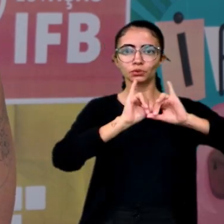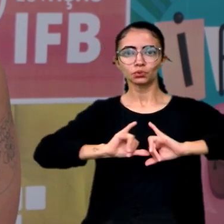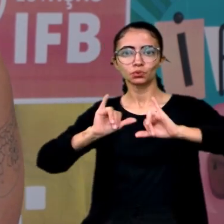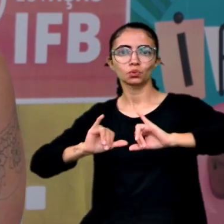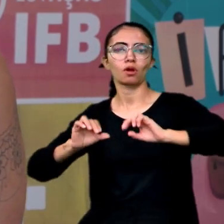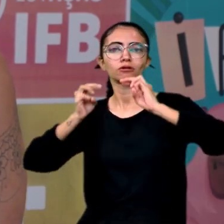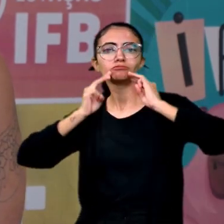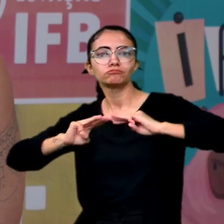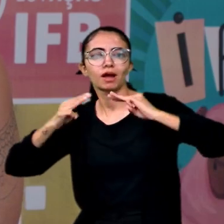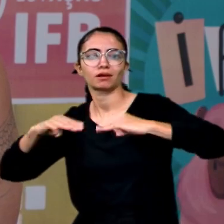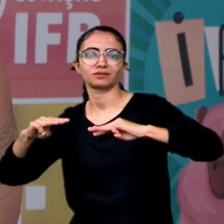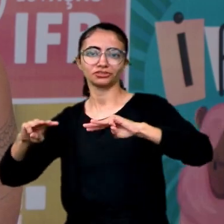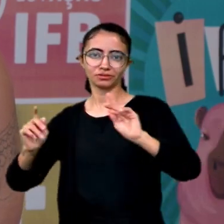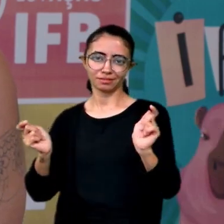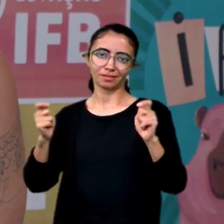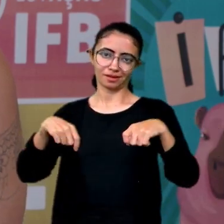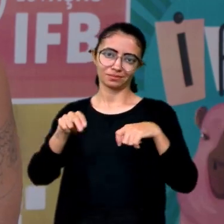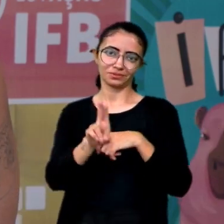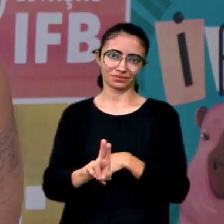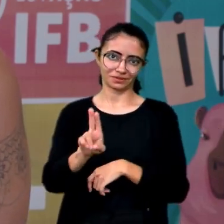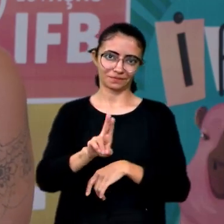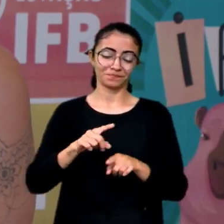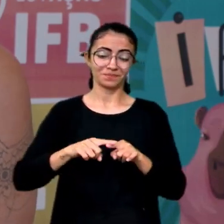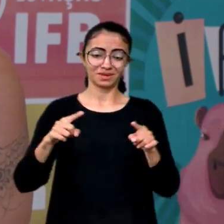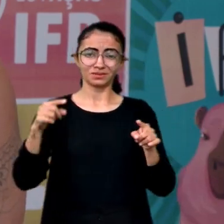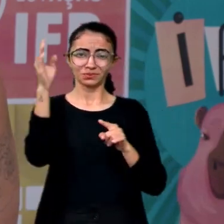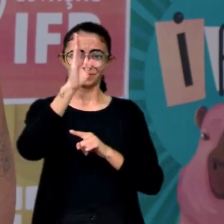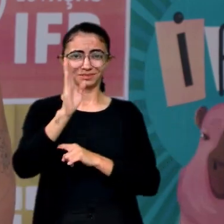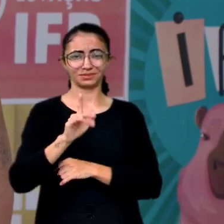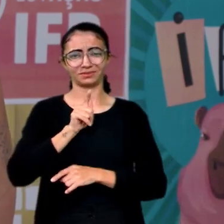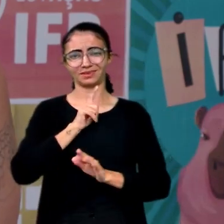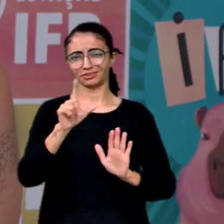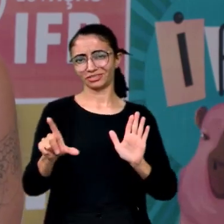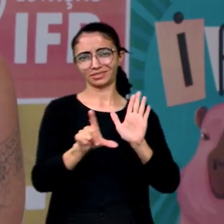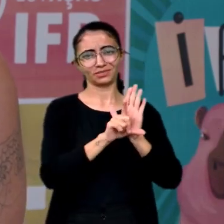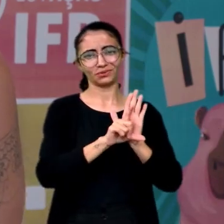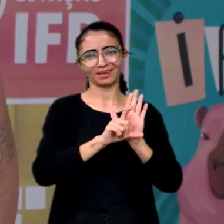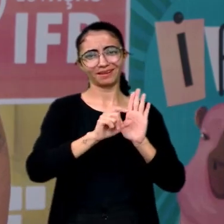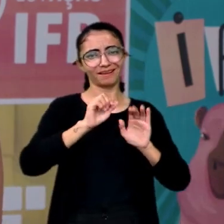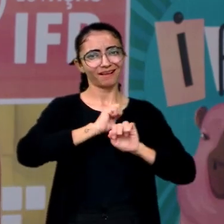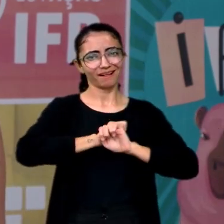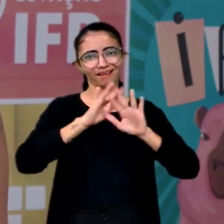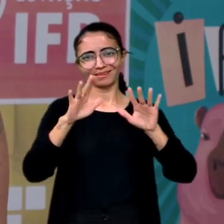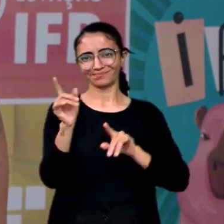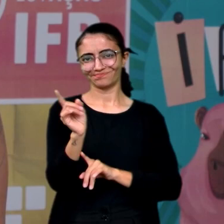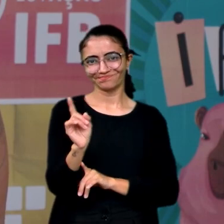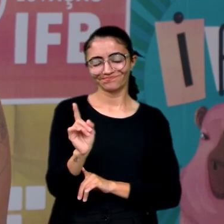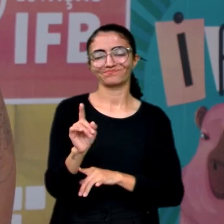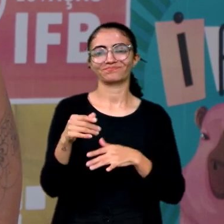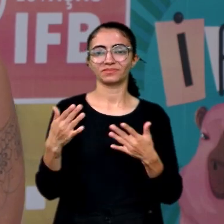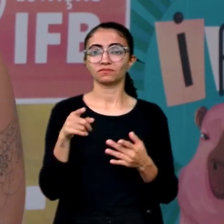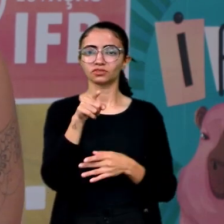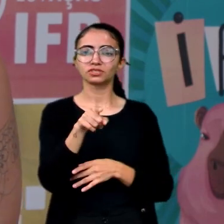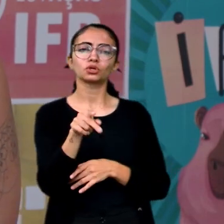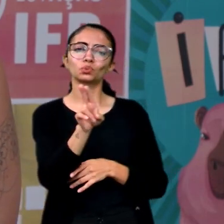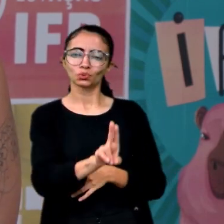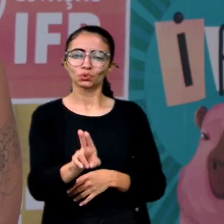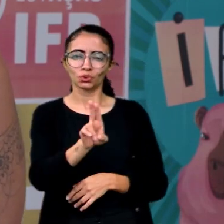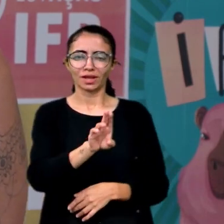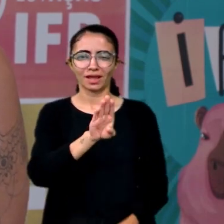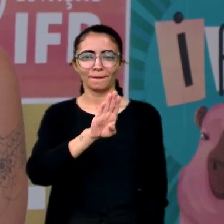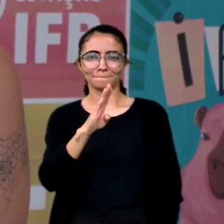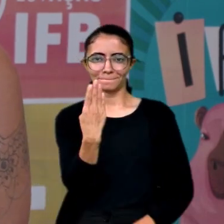algumas resoluções elas não são claras. Então, por exemplo, você mesmo usou o termo biodegradável, né? Então a gente vai lá no mercado, compra um